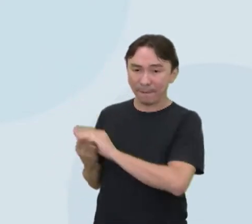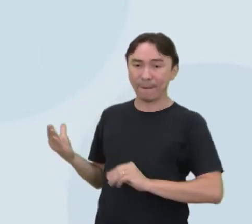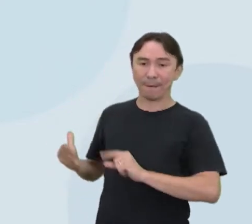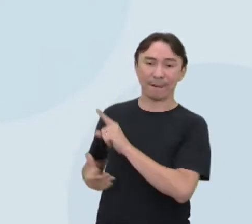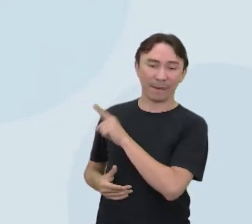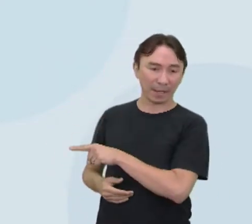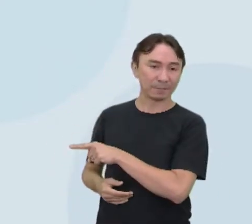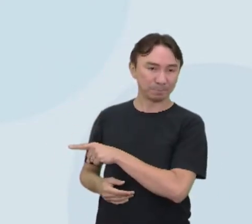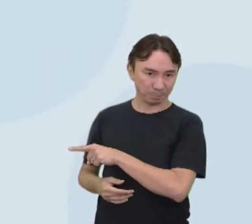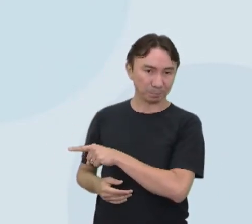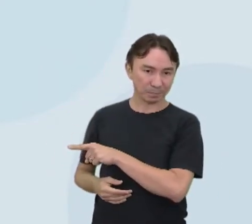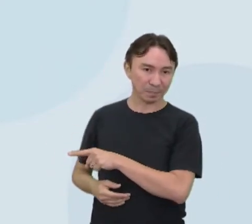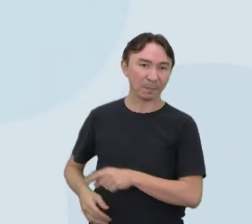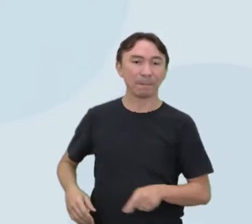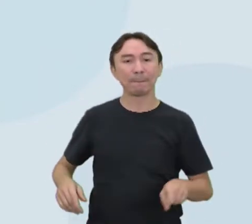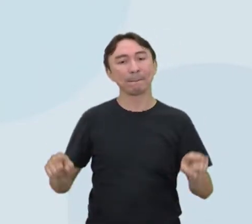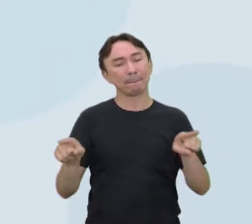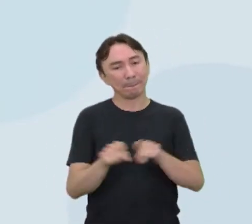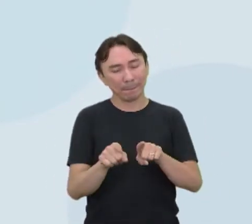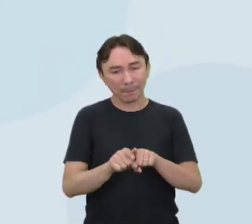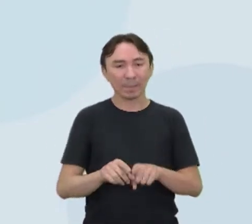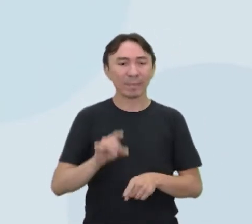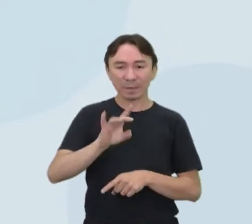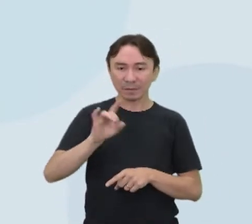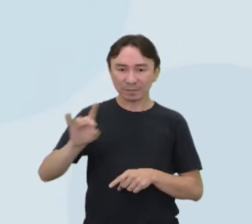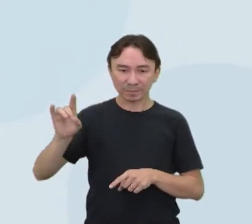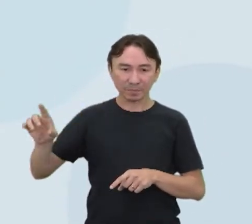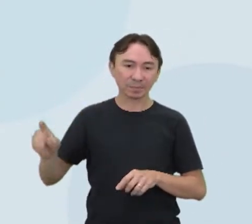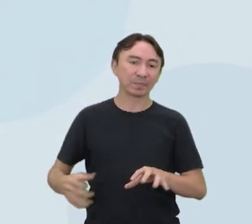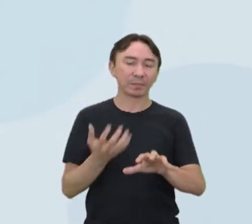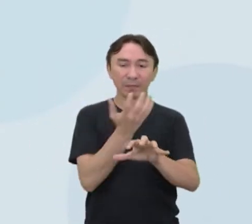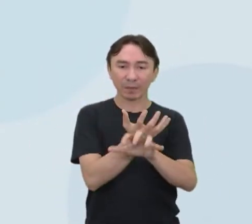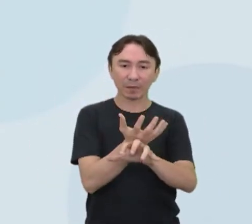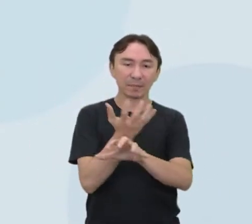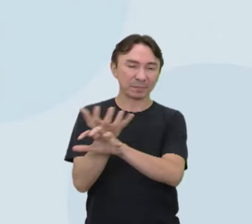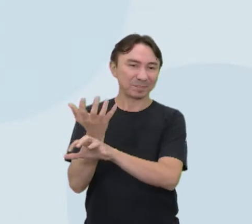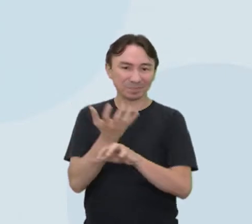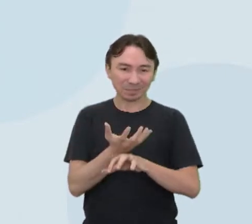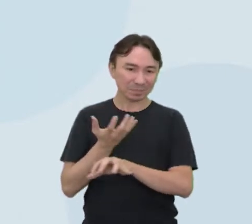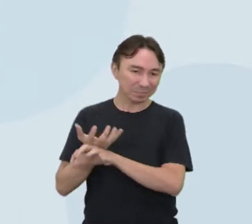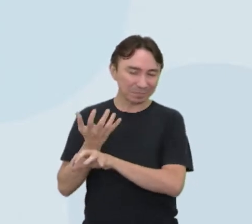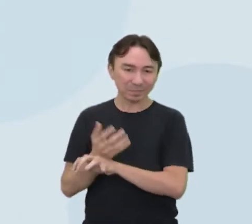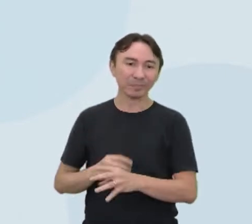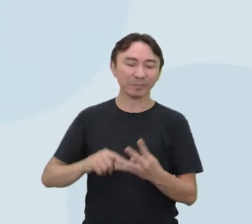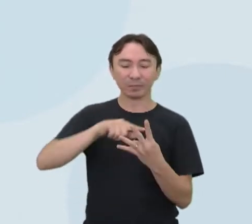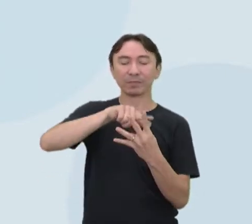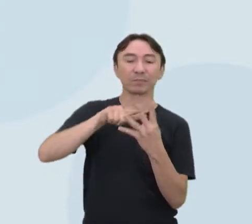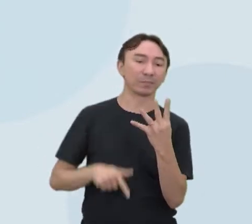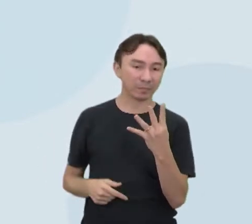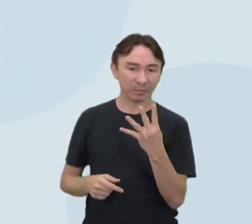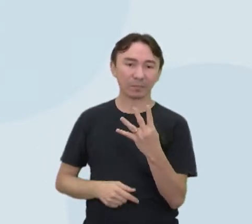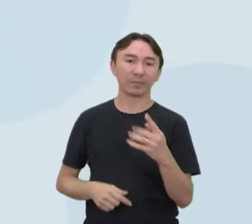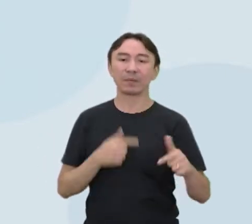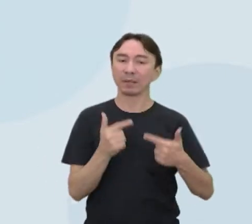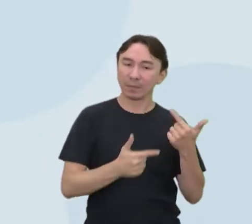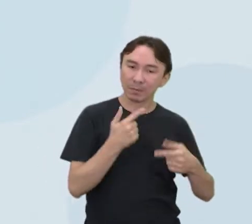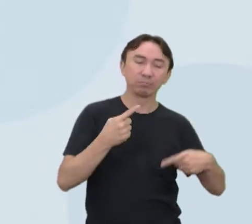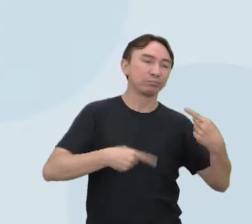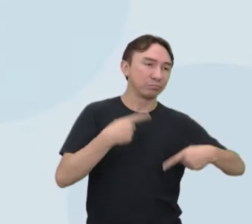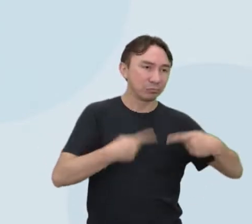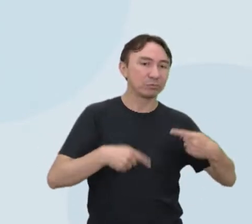tá? Temos ainda também os nossos componentes curriculares, já subi os 4 de uma vez aí pra gente ganhar tempo. Trabalho, política e